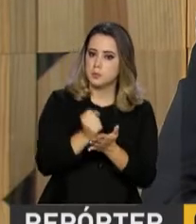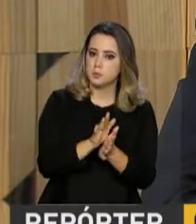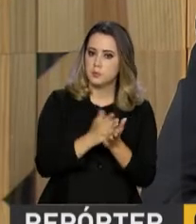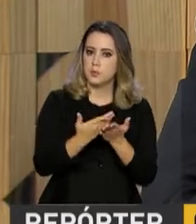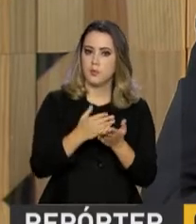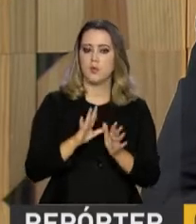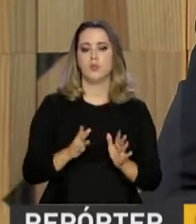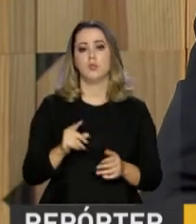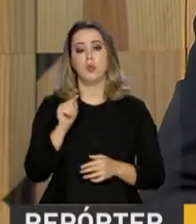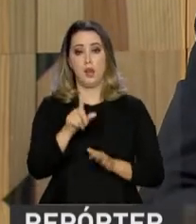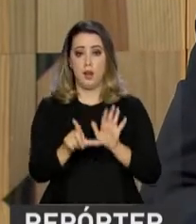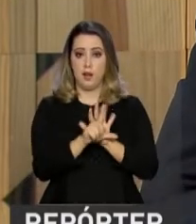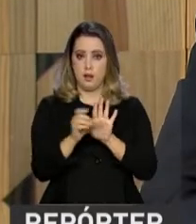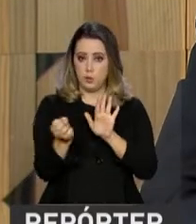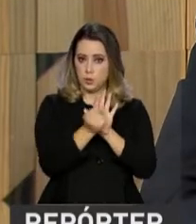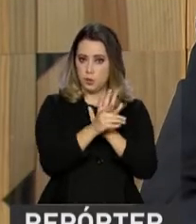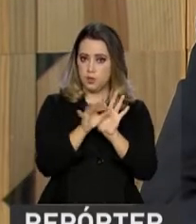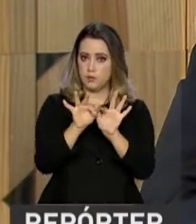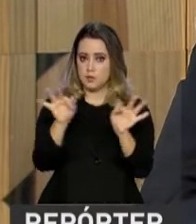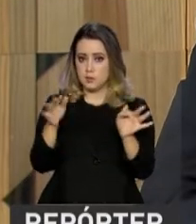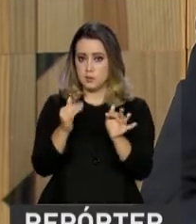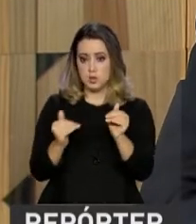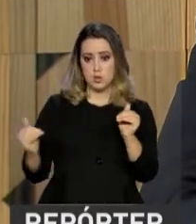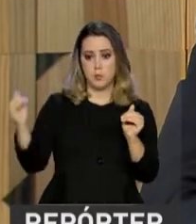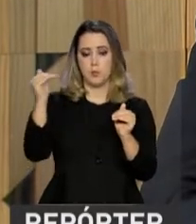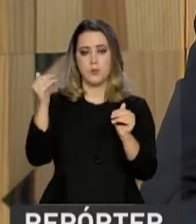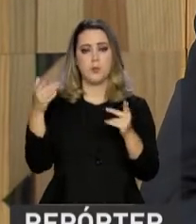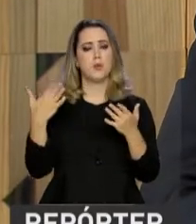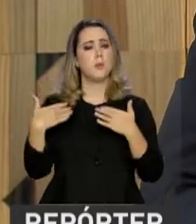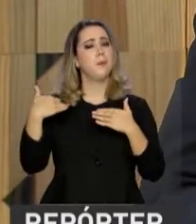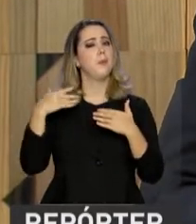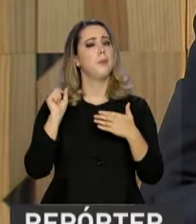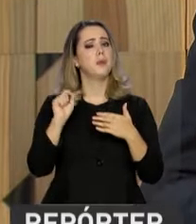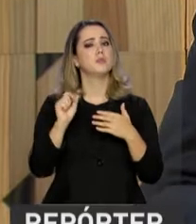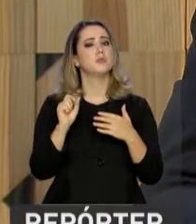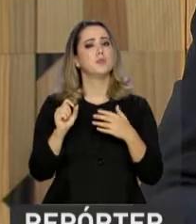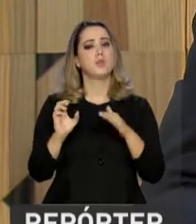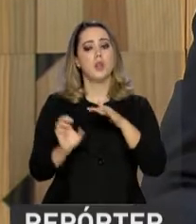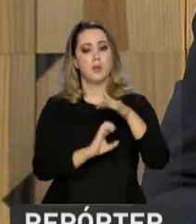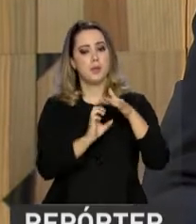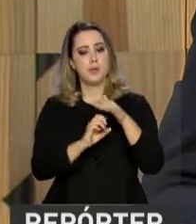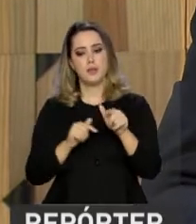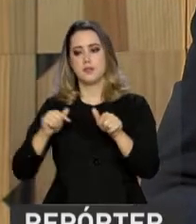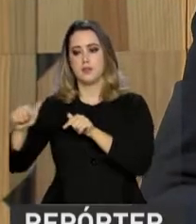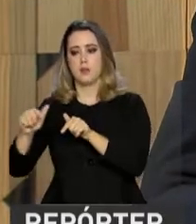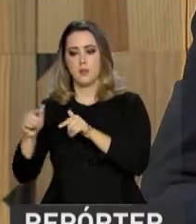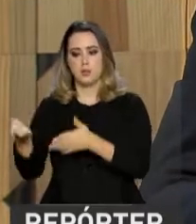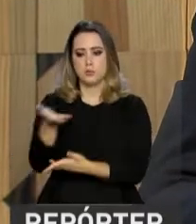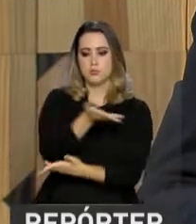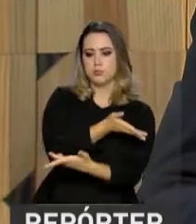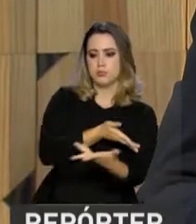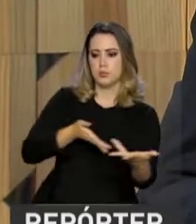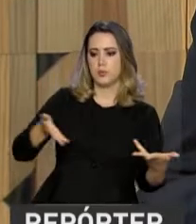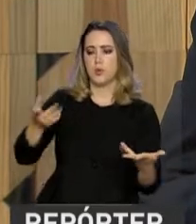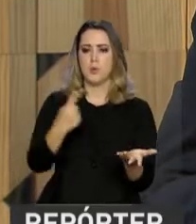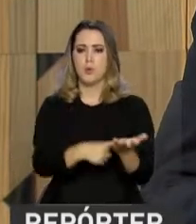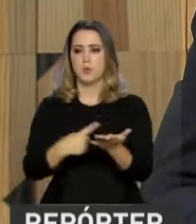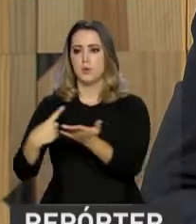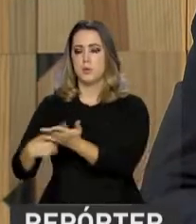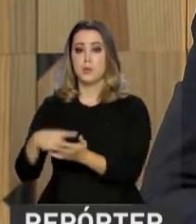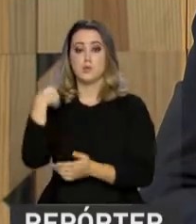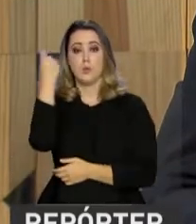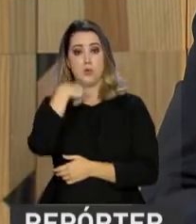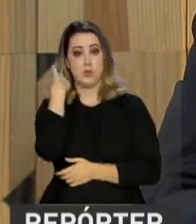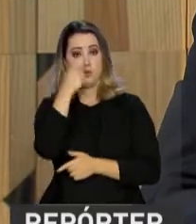Ela simplesmente amplia as condições de o empregado e o empregador poderem fazer acordos sobre jornada